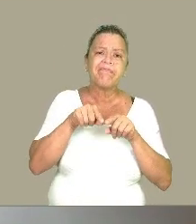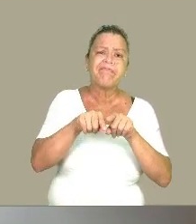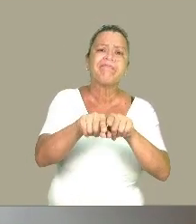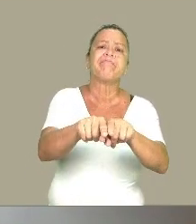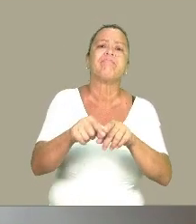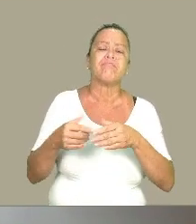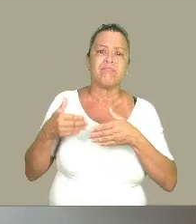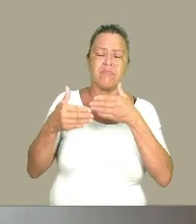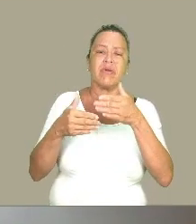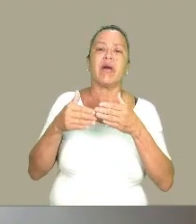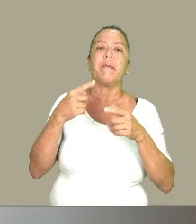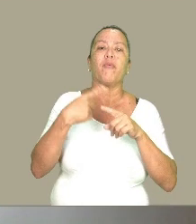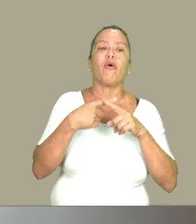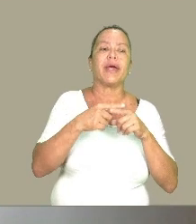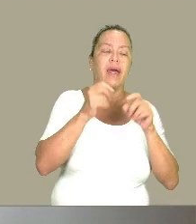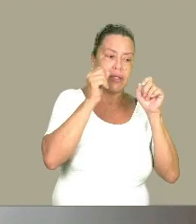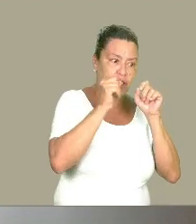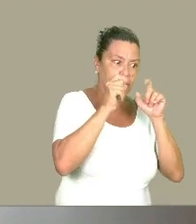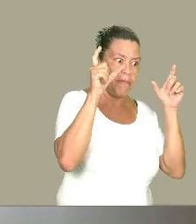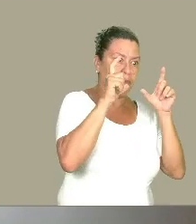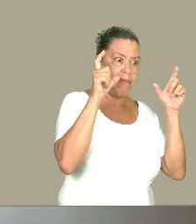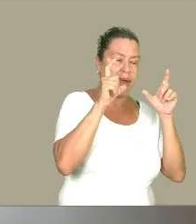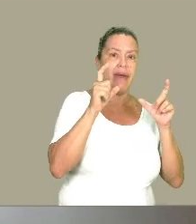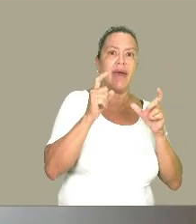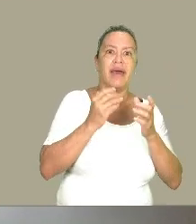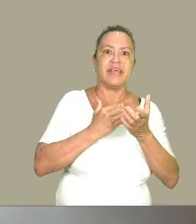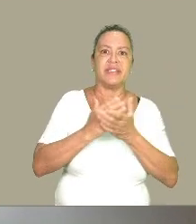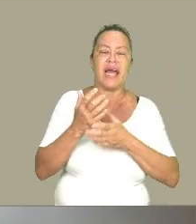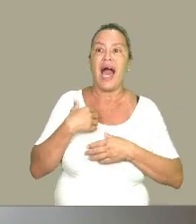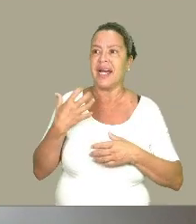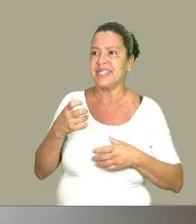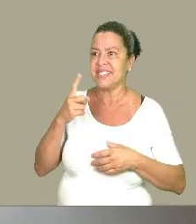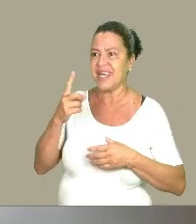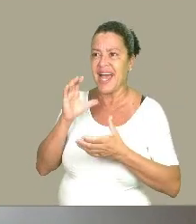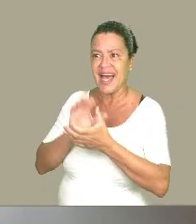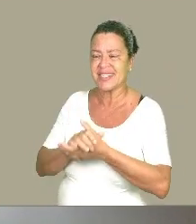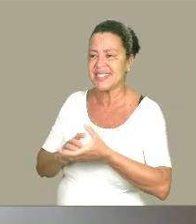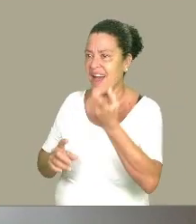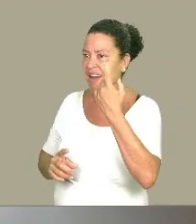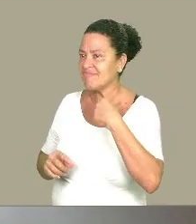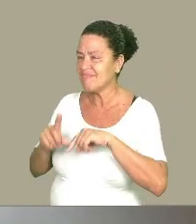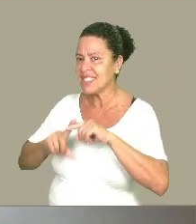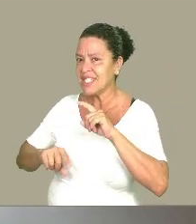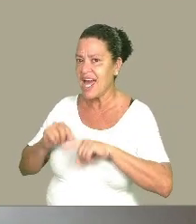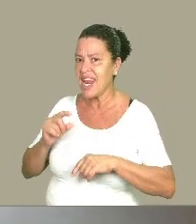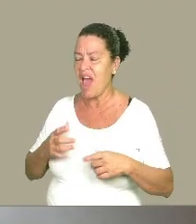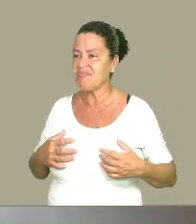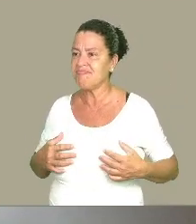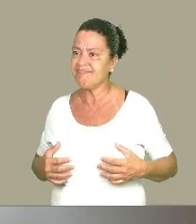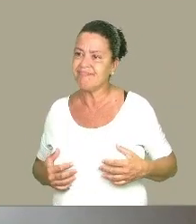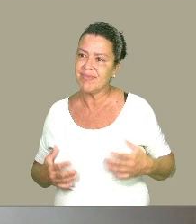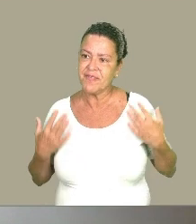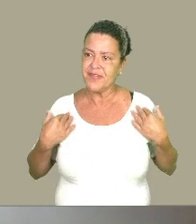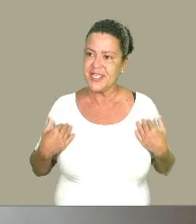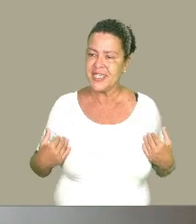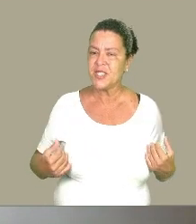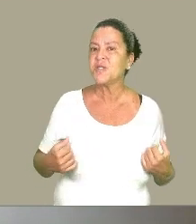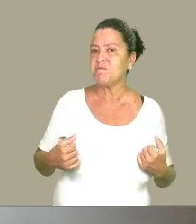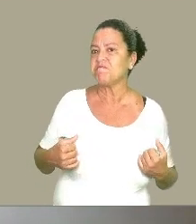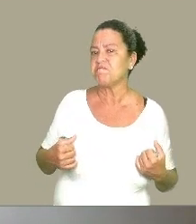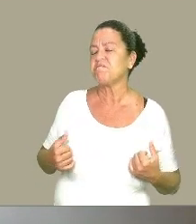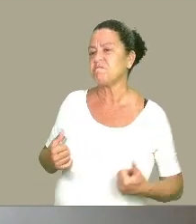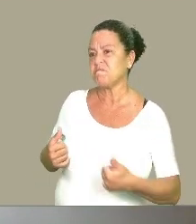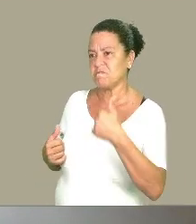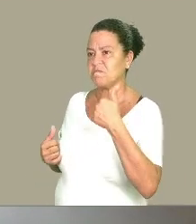que desperta a atratividade no início é esse desejo material, ou o desejo físico, né, de